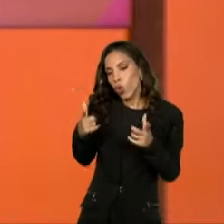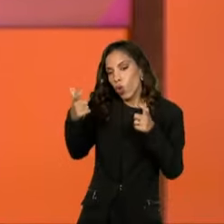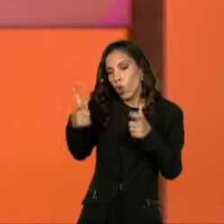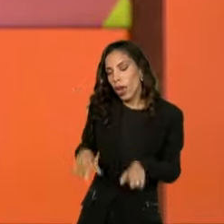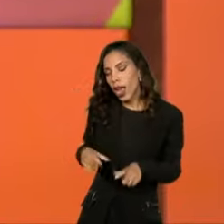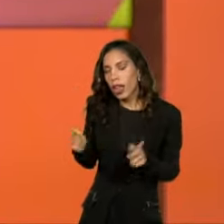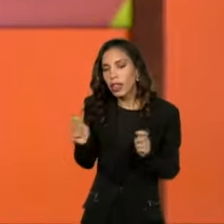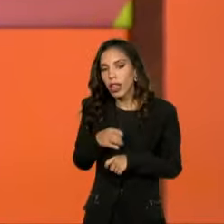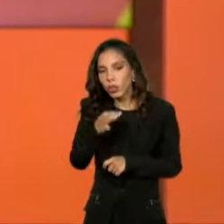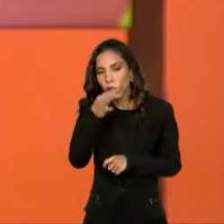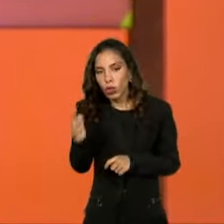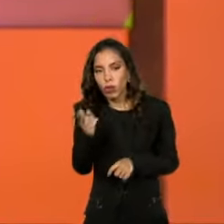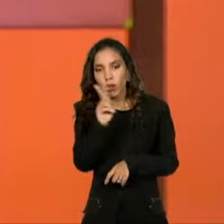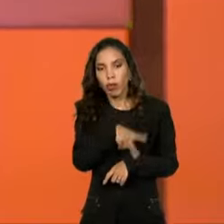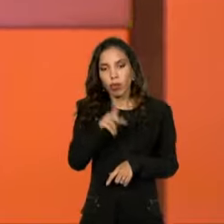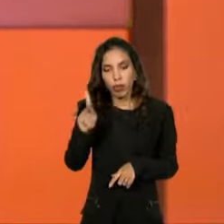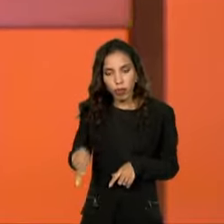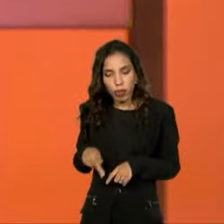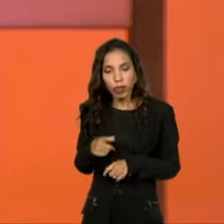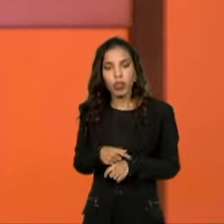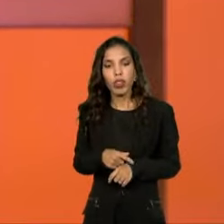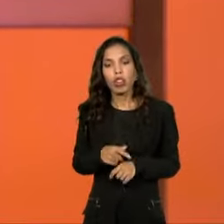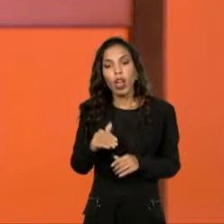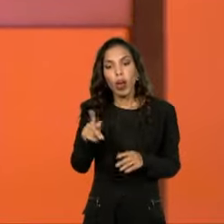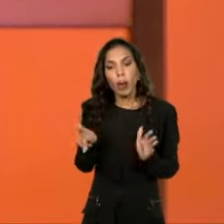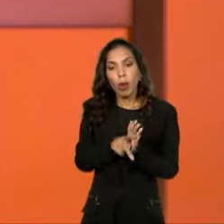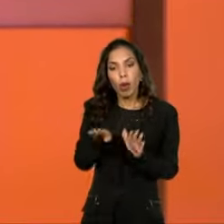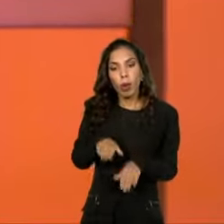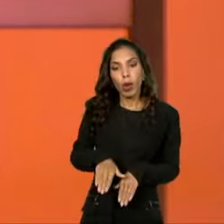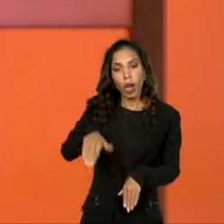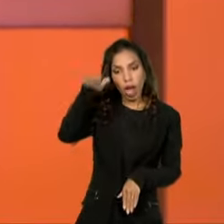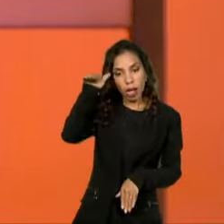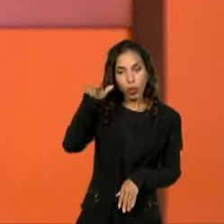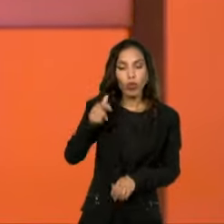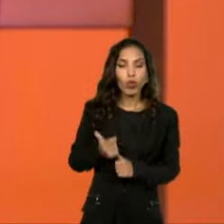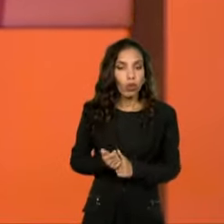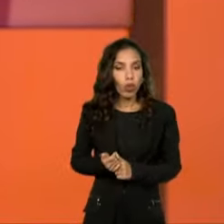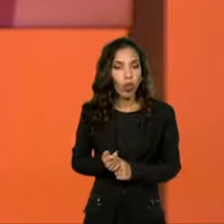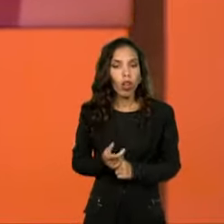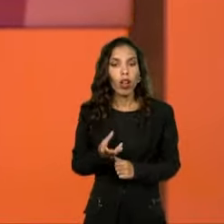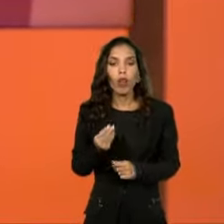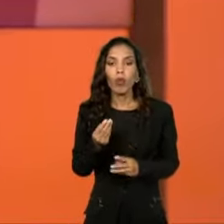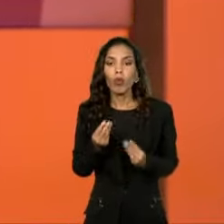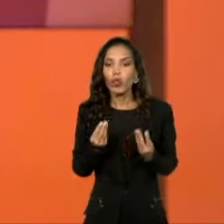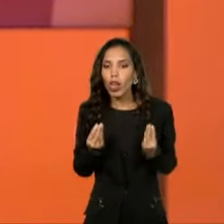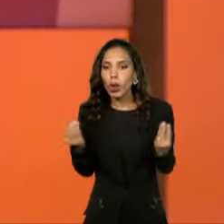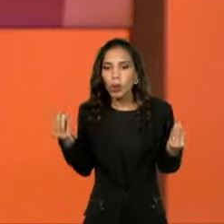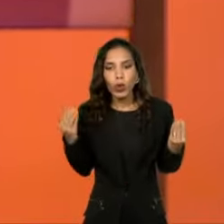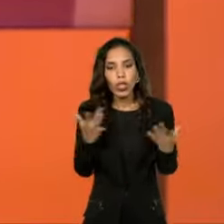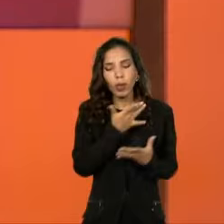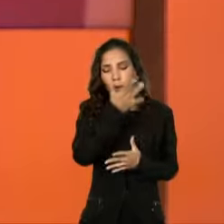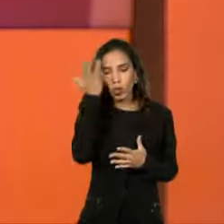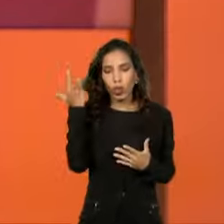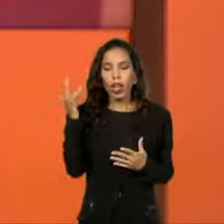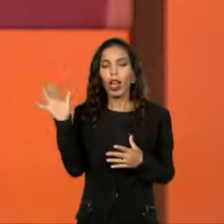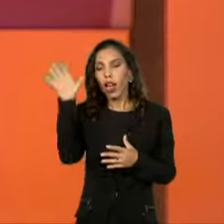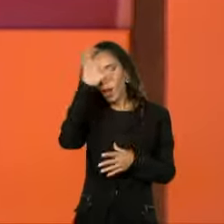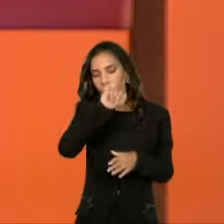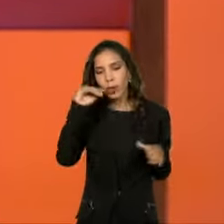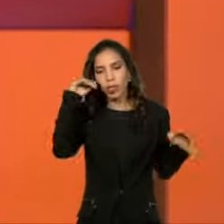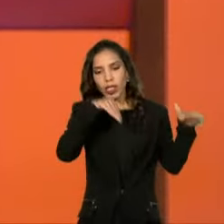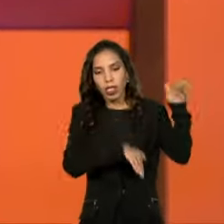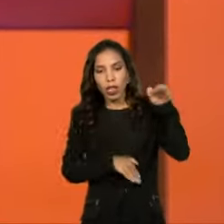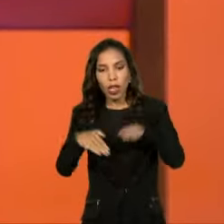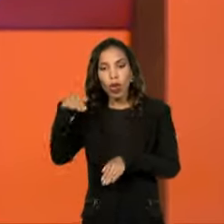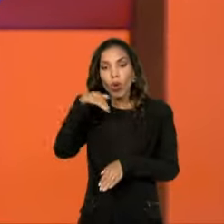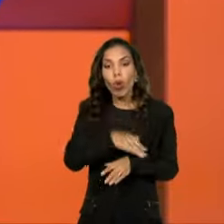um horário e um professor para adultos. Para adultos, pra exatamente. Adultos. É super... Olha, tem muita gente que aprendeu a nadar. Eu recebi